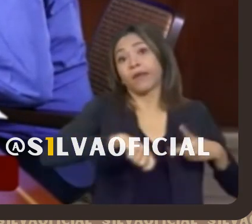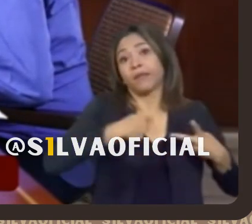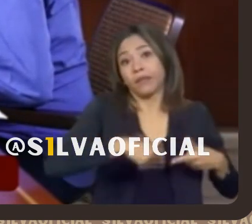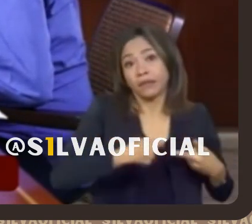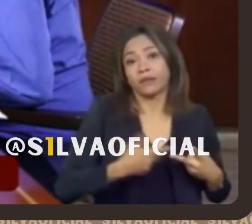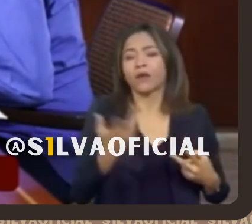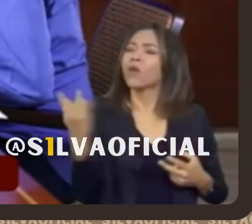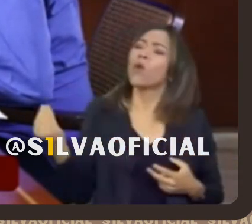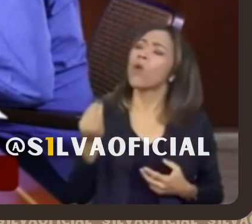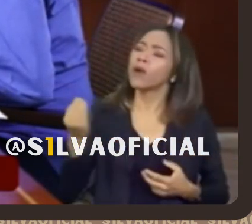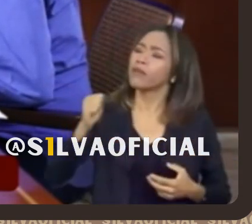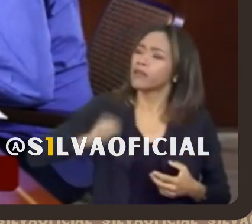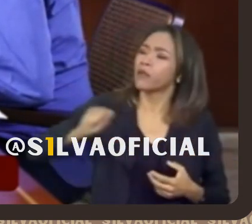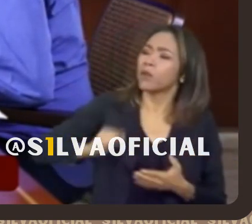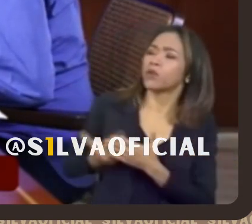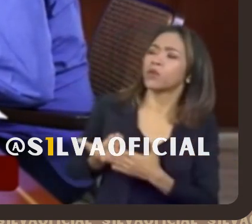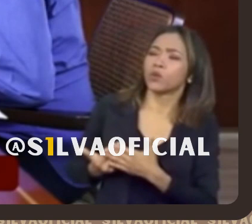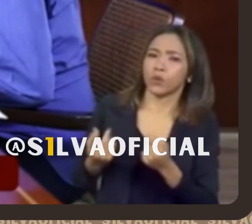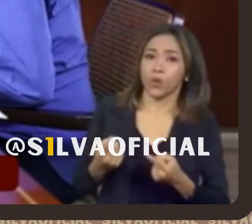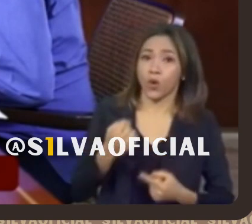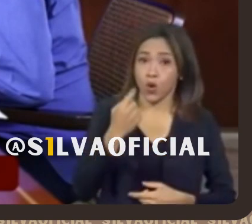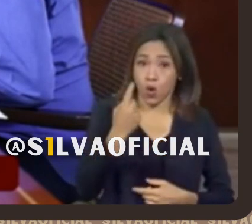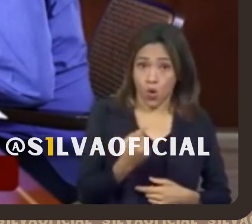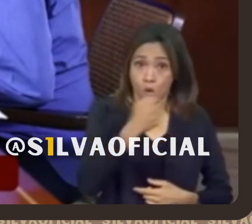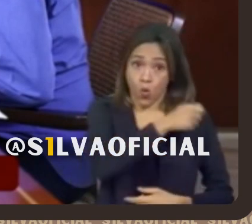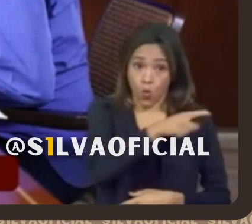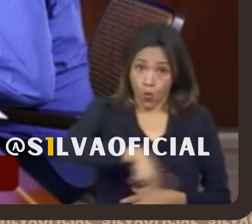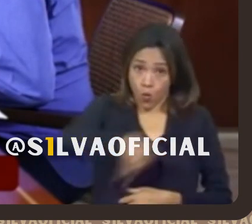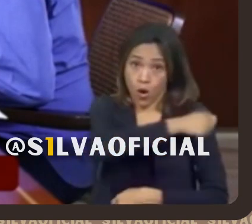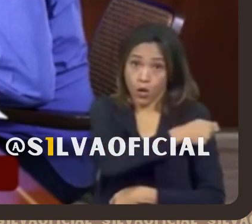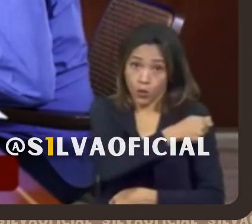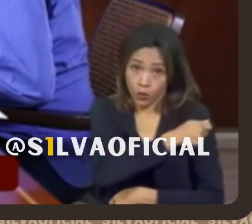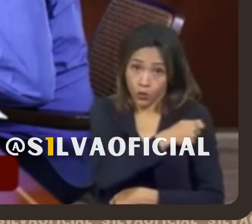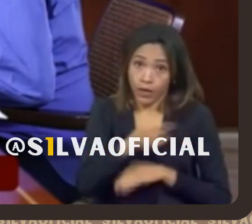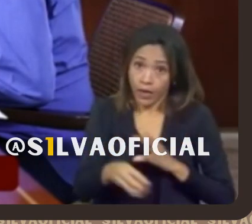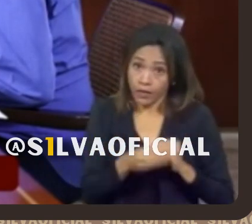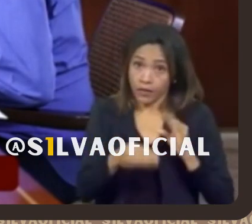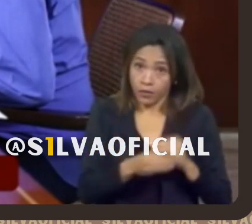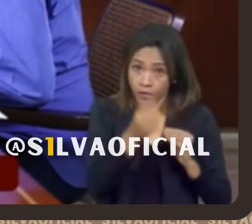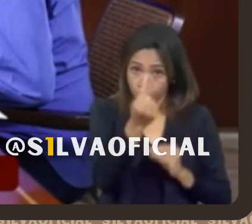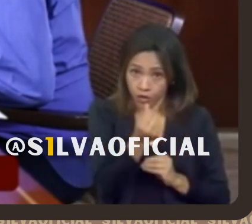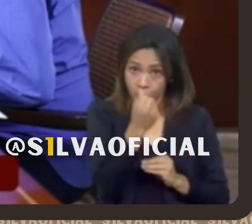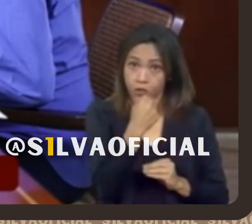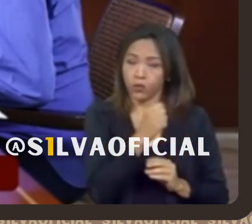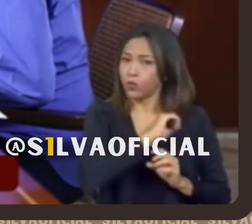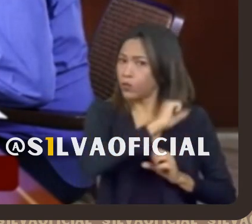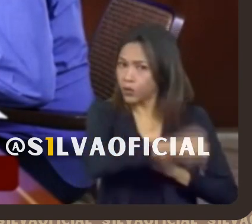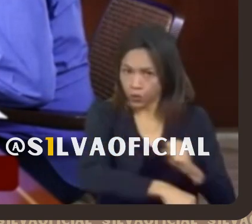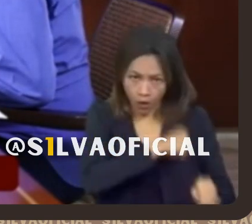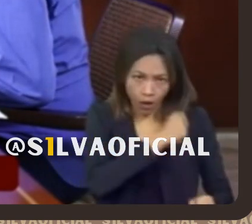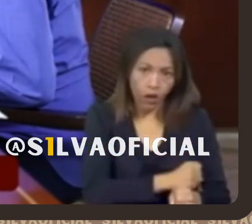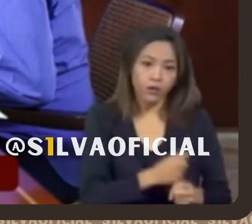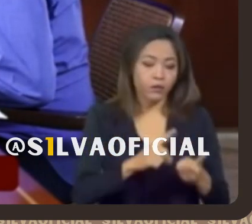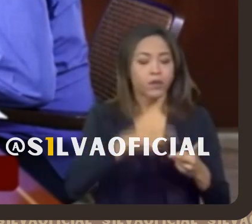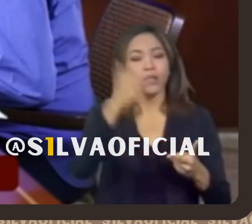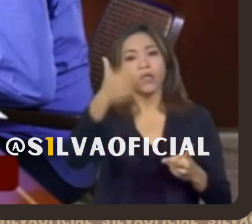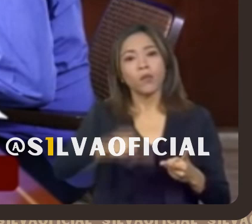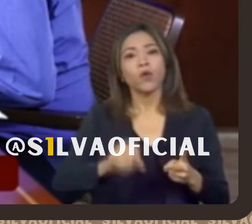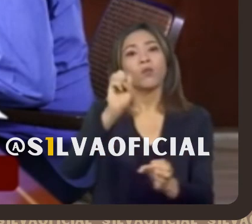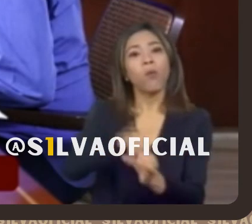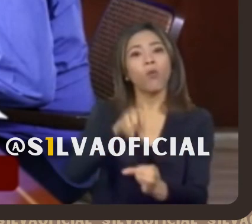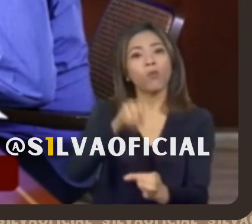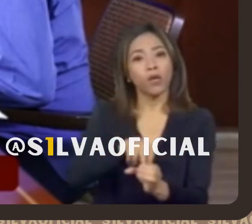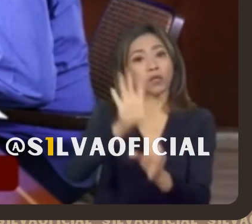vai ser uma parte o aluno vai receber todo mês durante o ano e uma outra parte ele vai receber uma poupança no final do ano